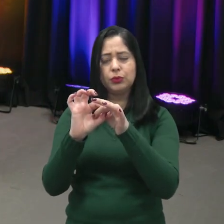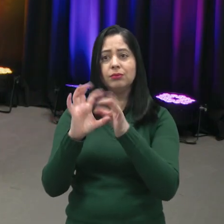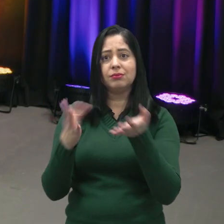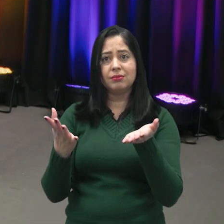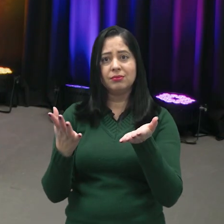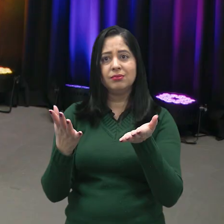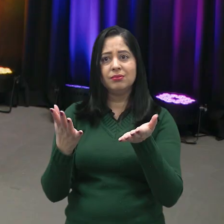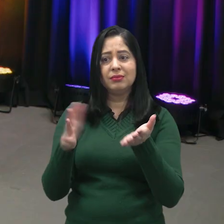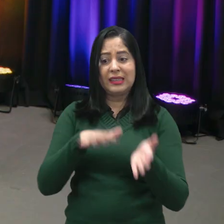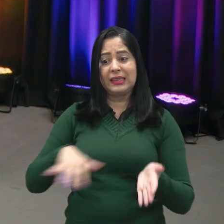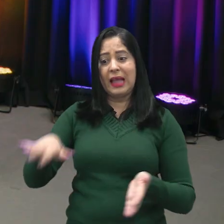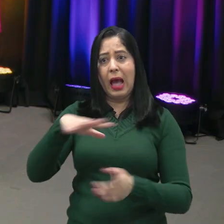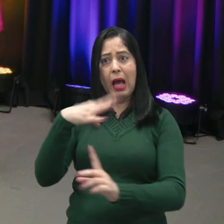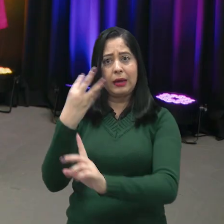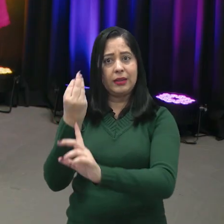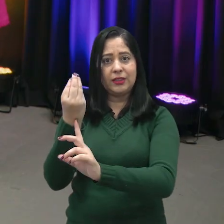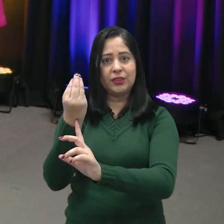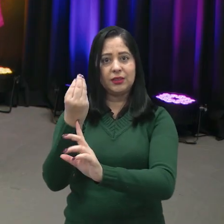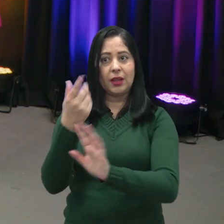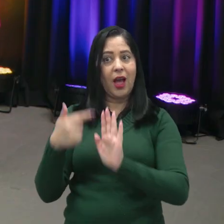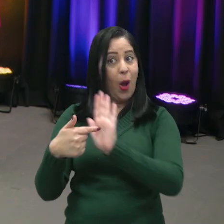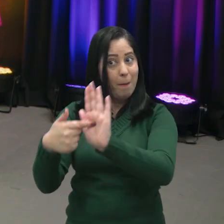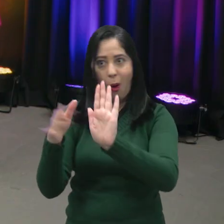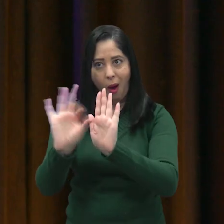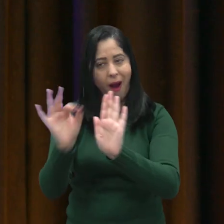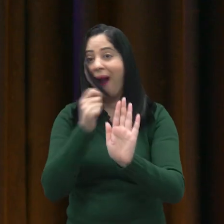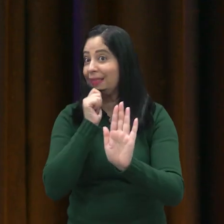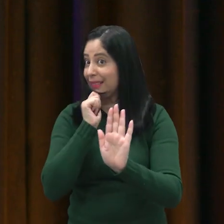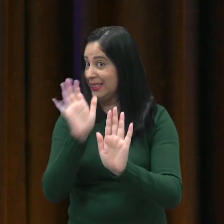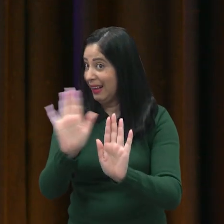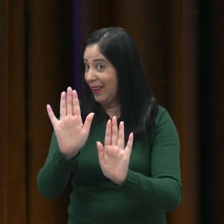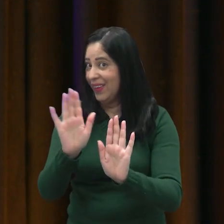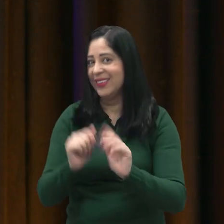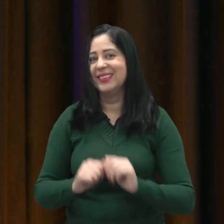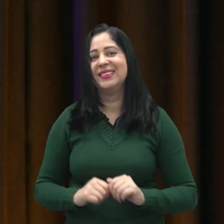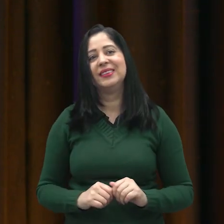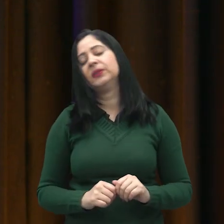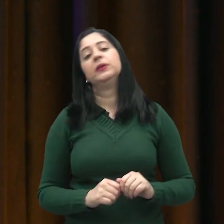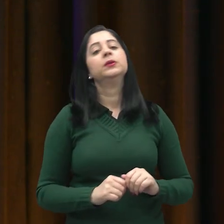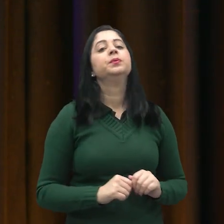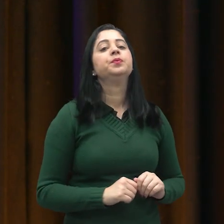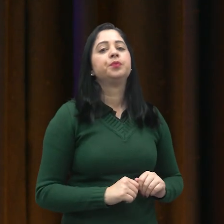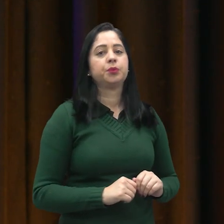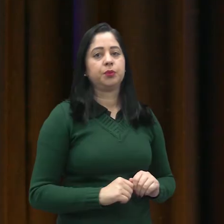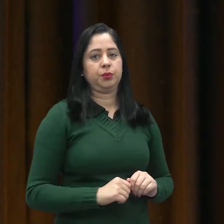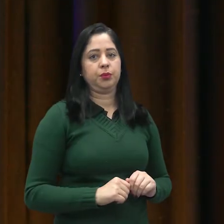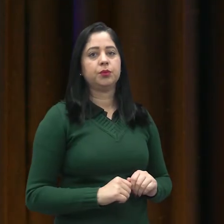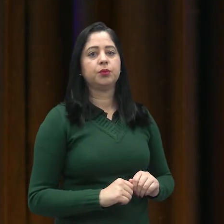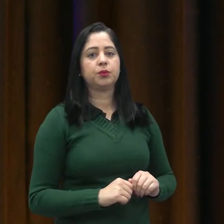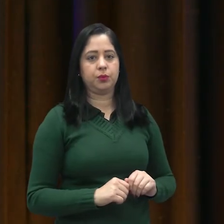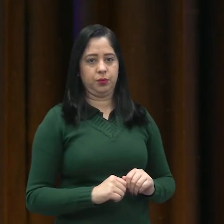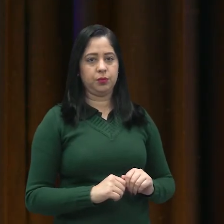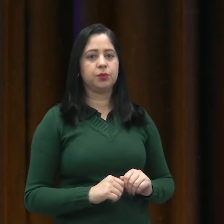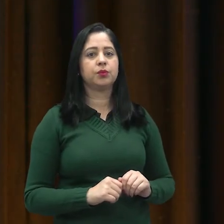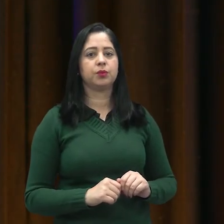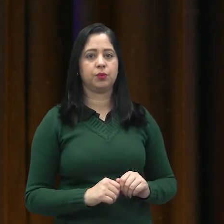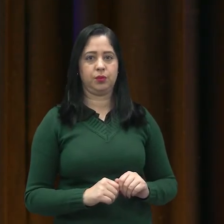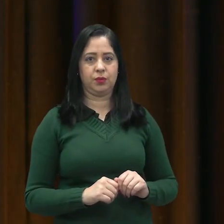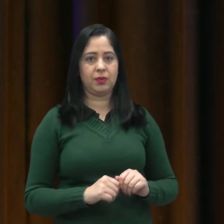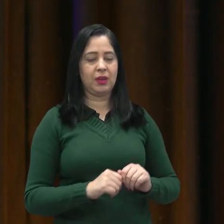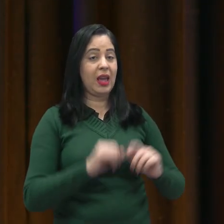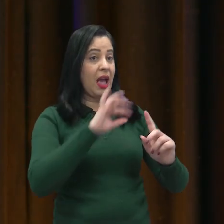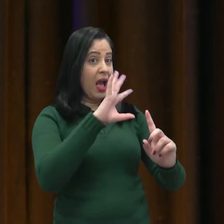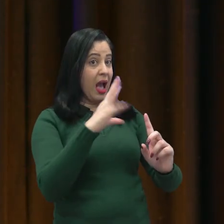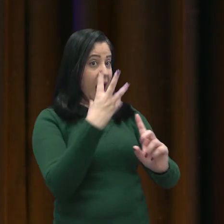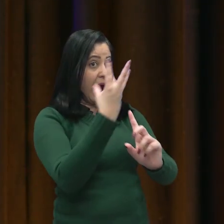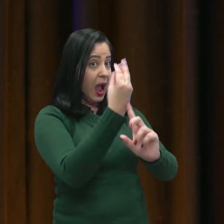o nossa arte de hoje. Vou falar então um pouquinho sobre como que a arte terapia e a psicanálise entraram na minha vida. Eu sou professora